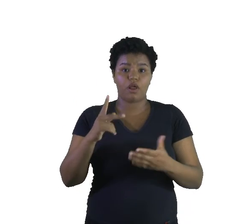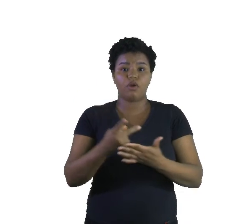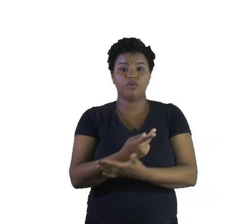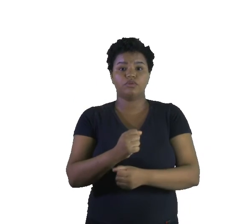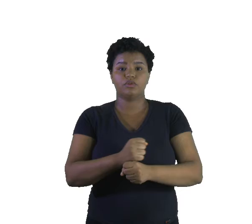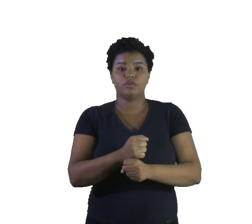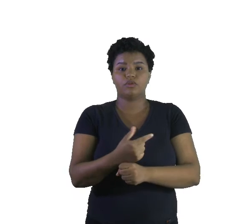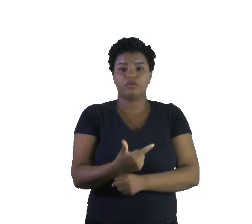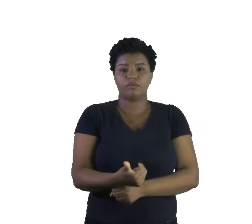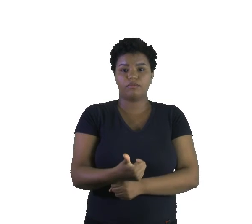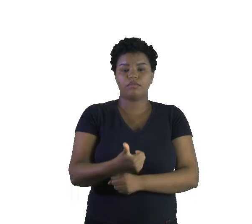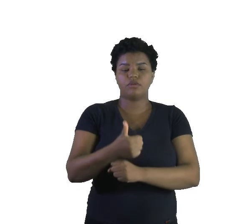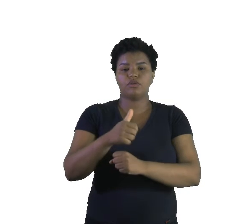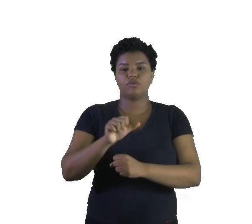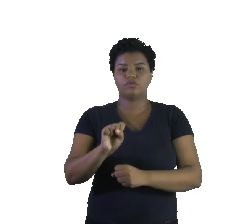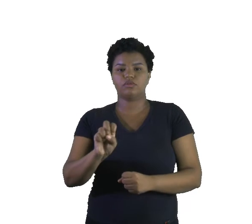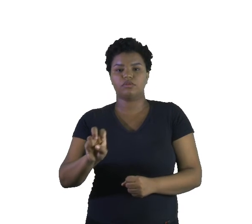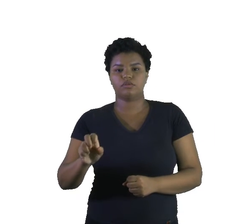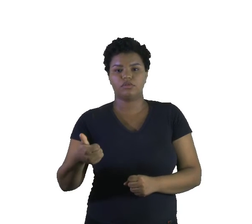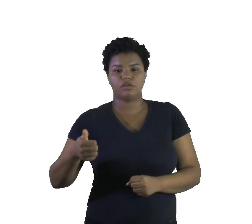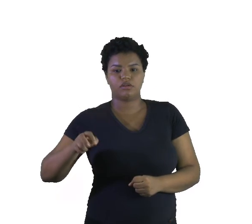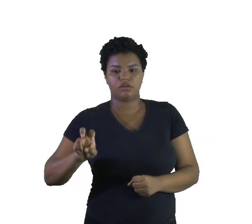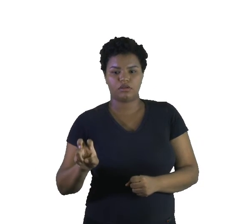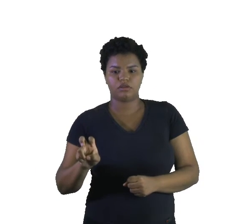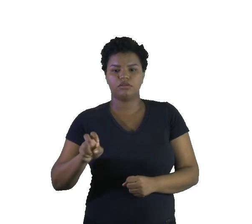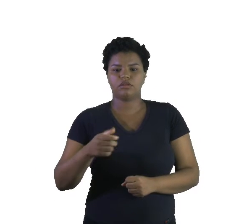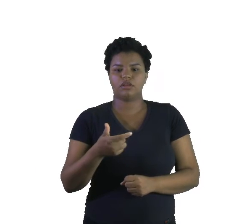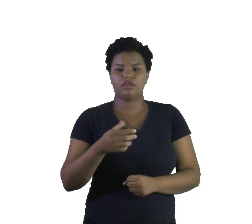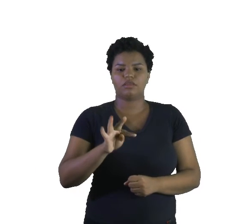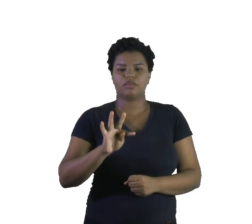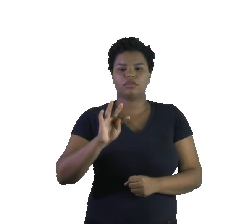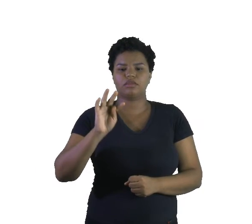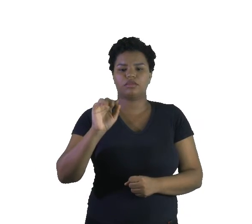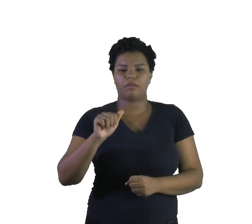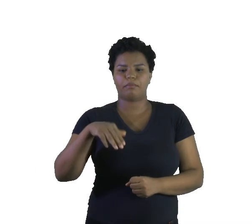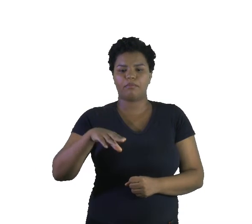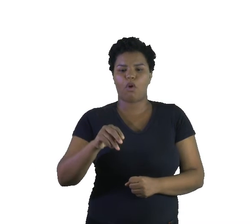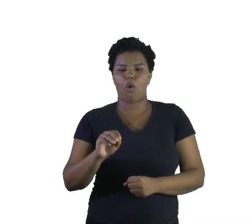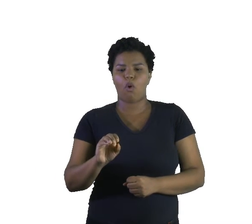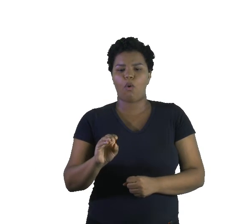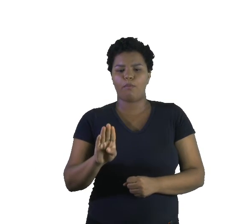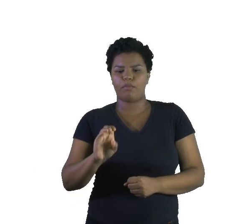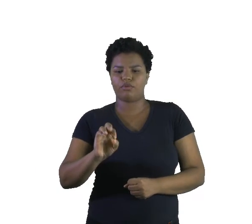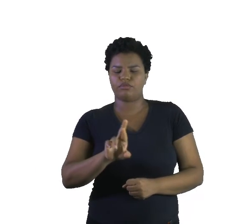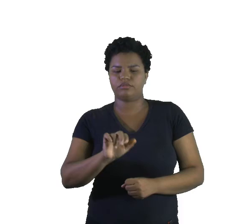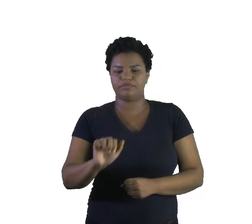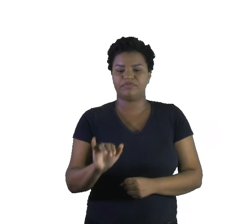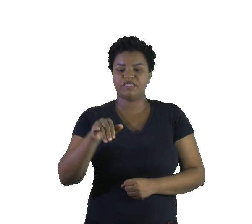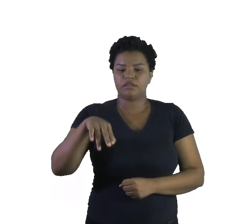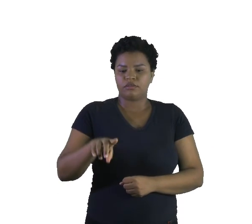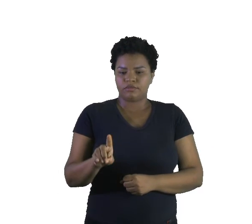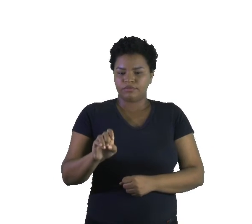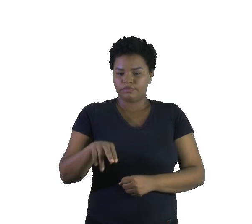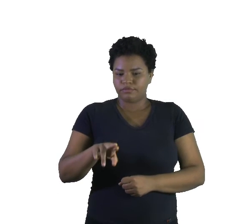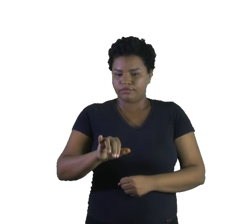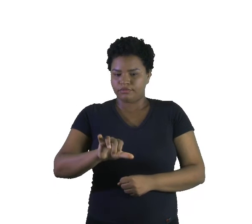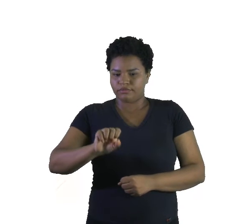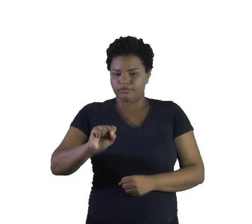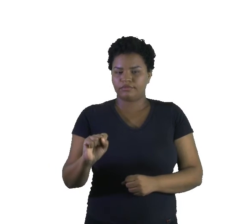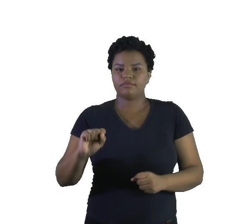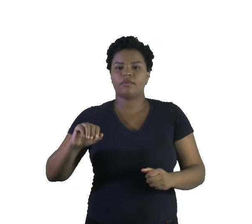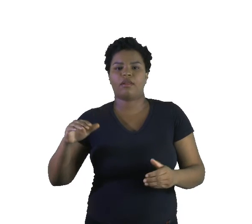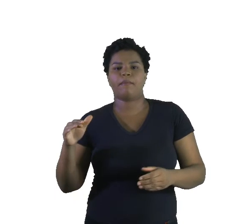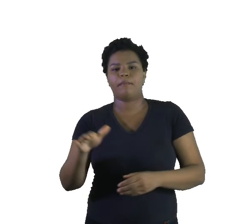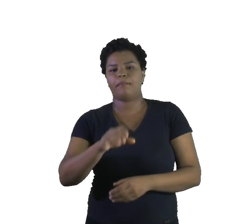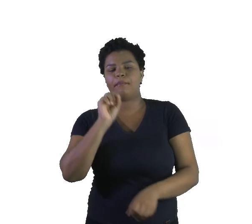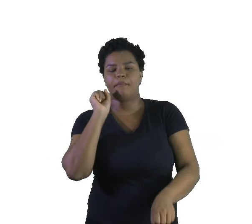de 1815 em Tambora, na Indonésia, e matou mais de 100.000 pessoas. No dia desse